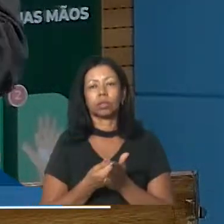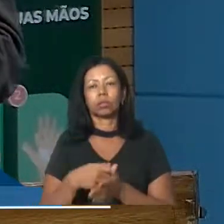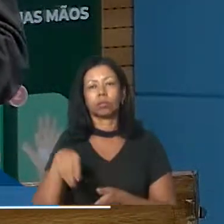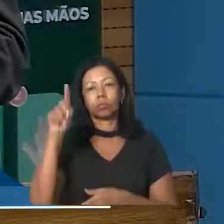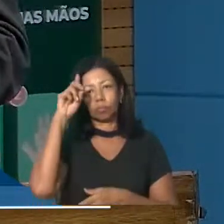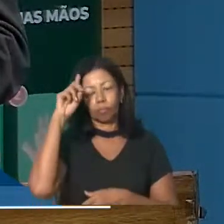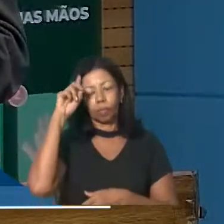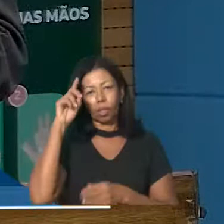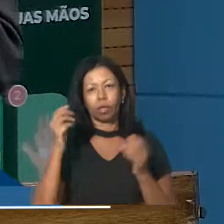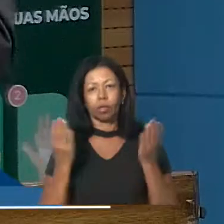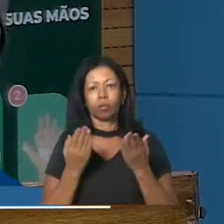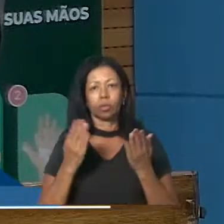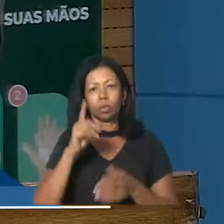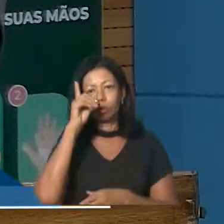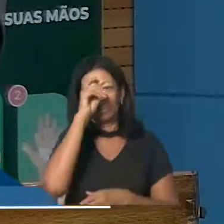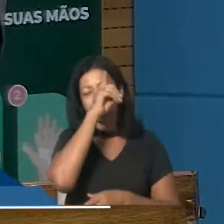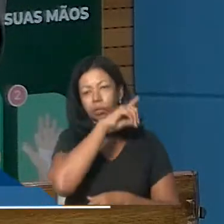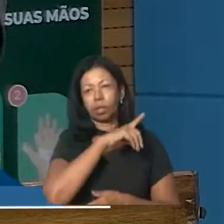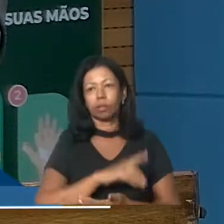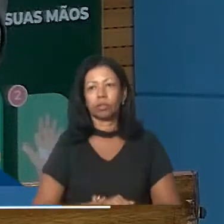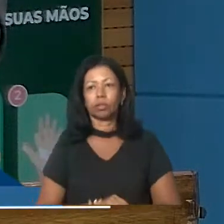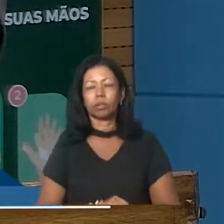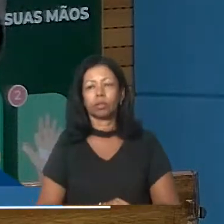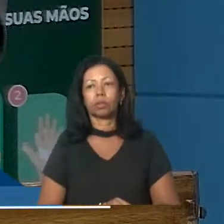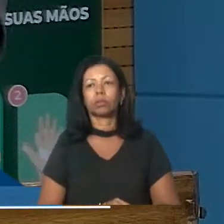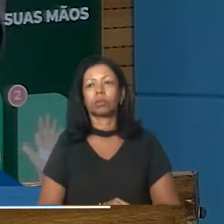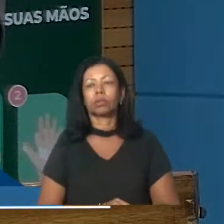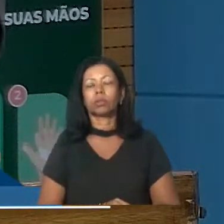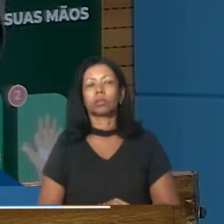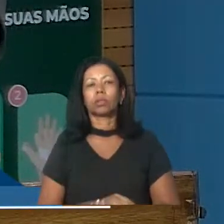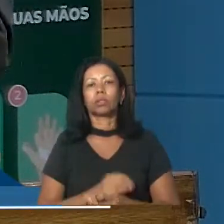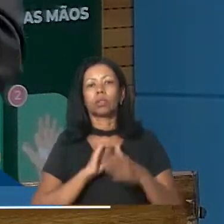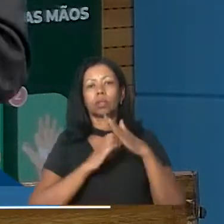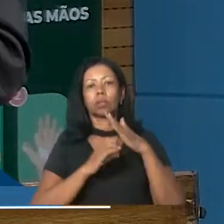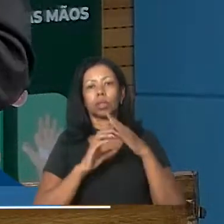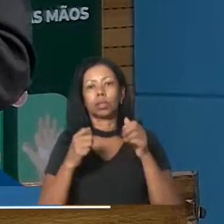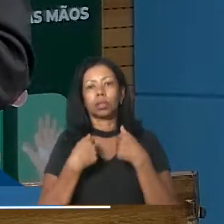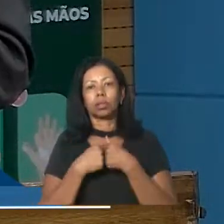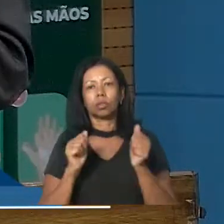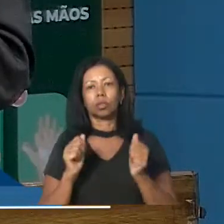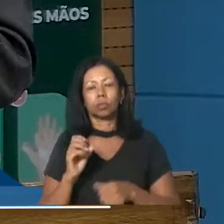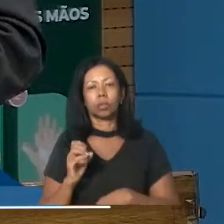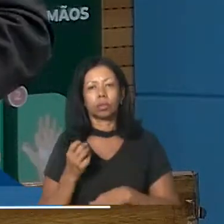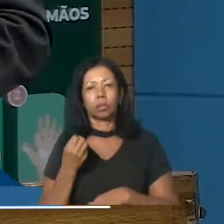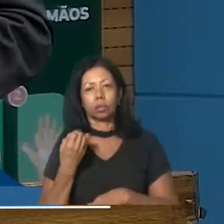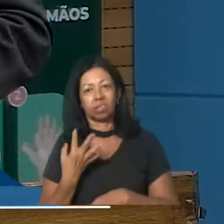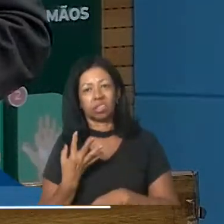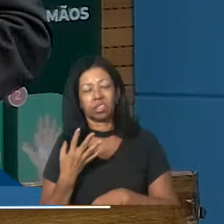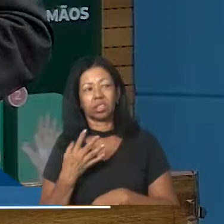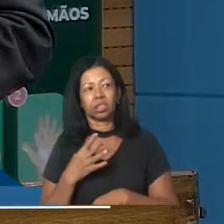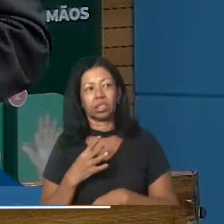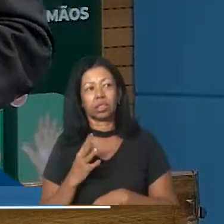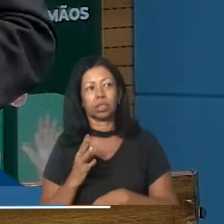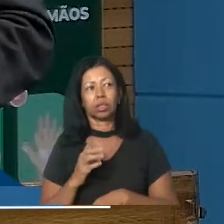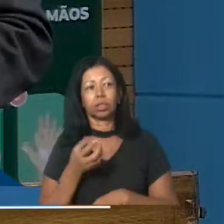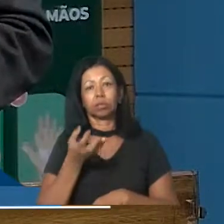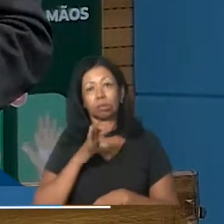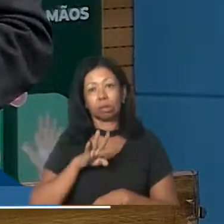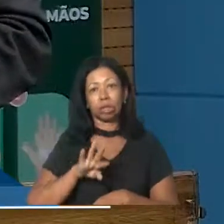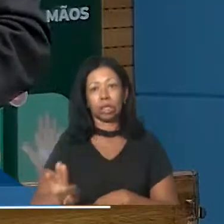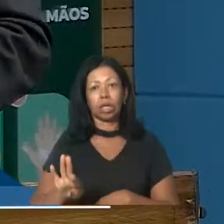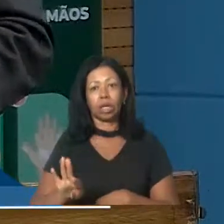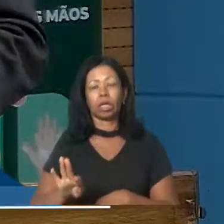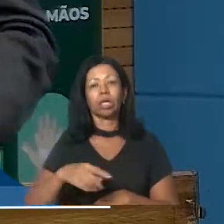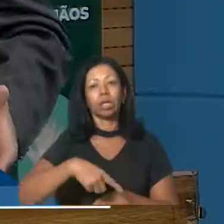há dificuldade, e o pior ainda, que a empresa de ônibus muitas vezes se nega a